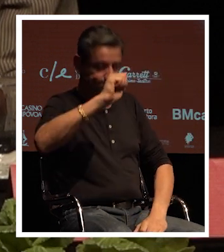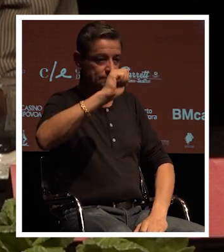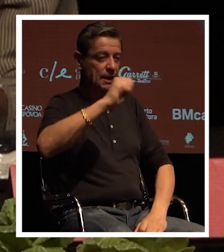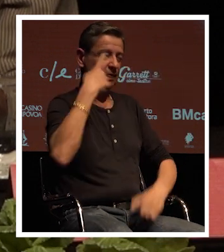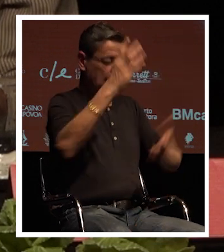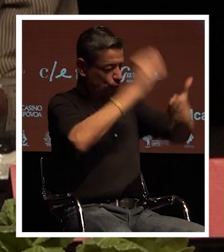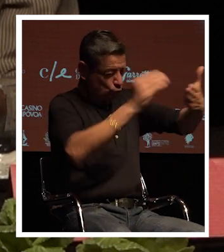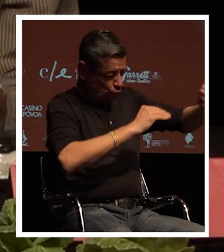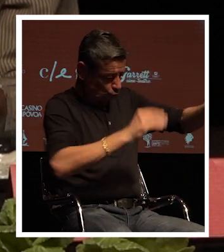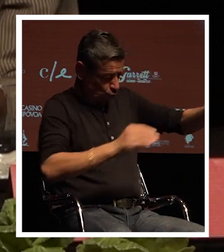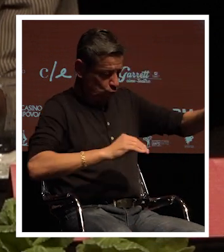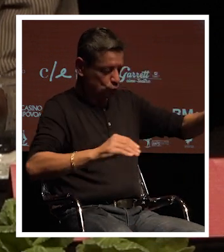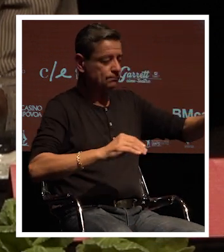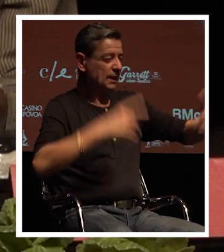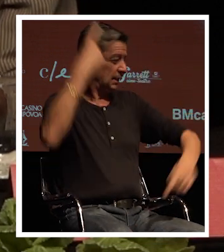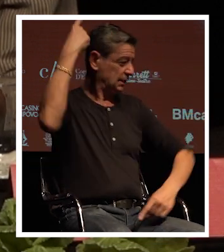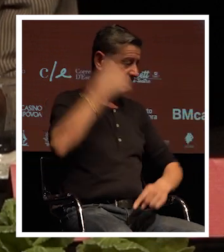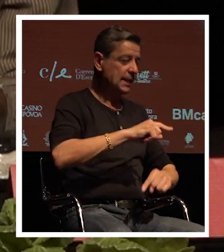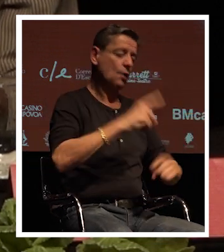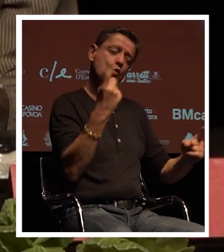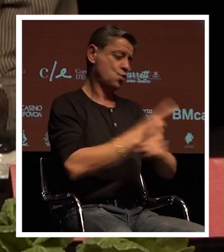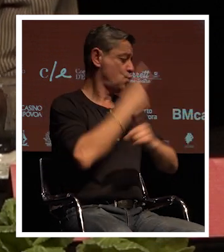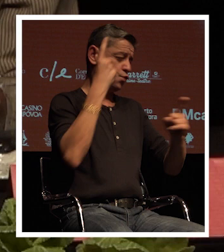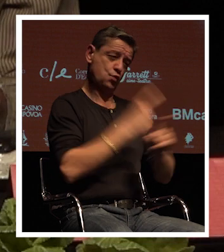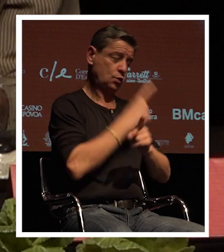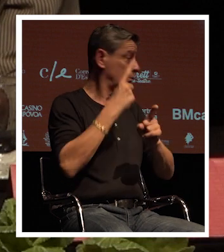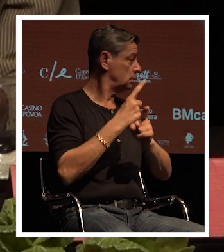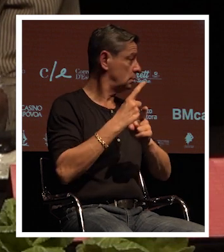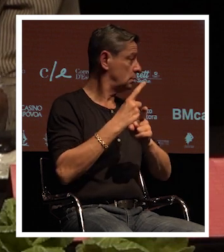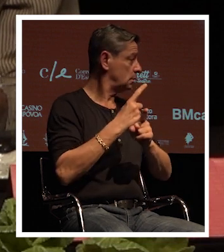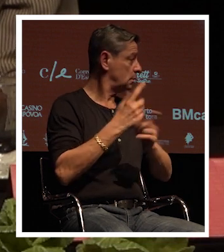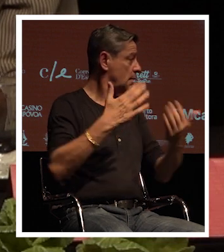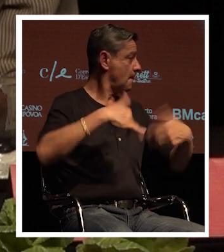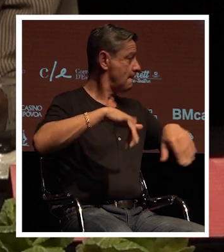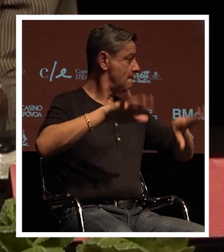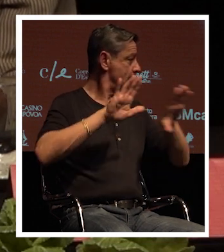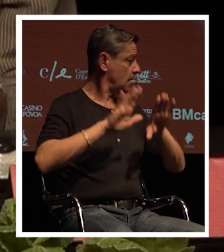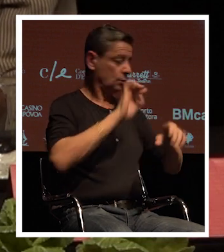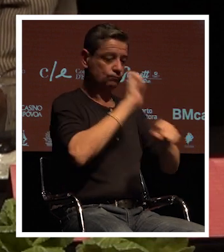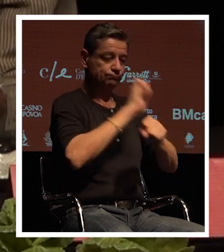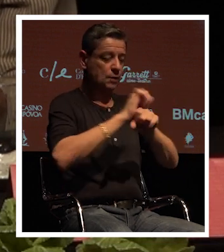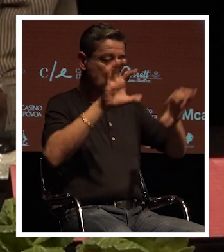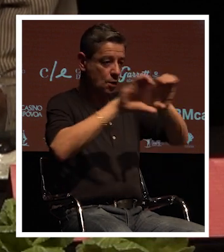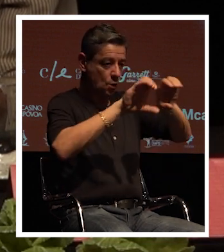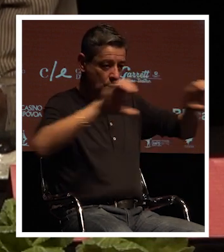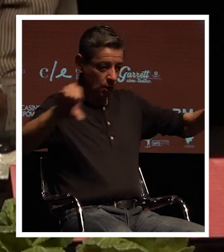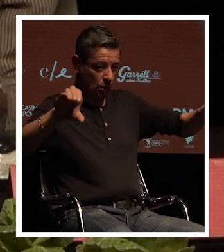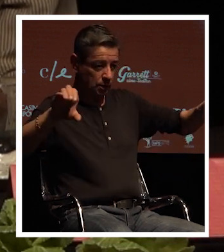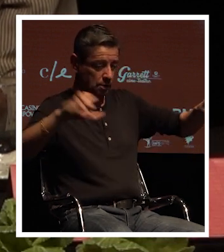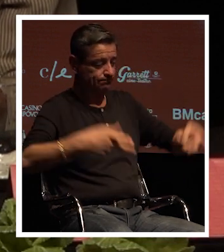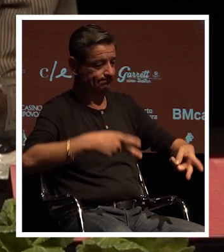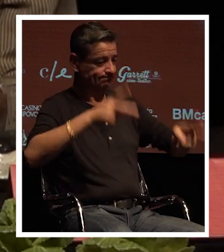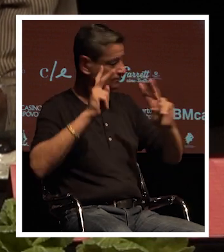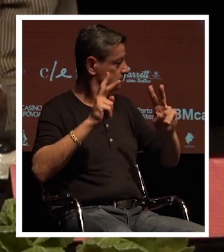manuscritos e havia um manuscrito onde ele tinha entupam os canos das